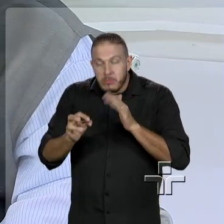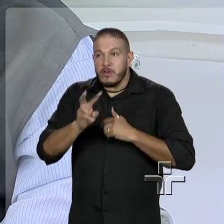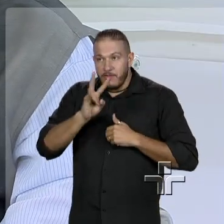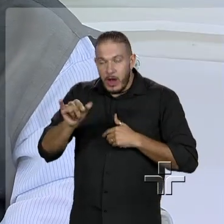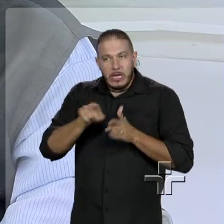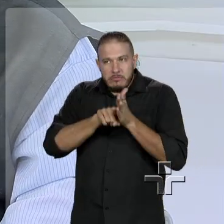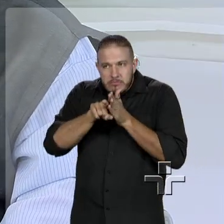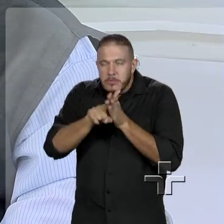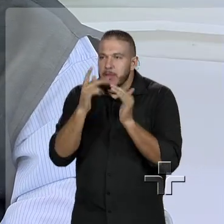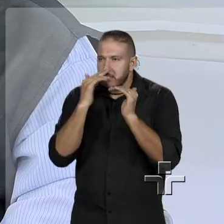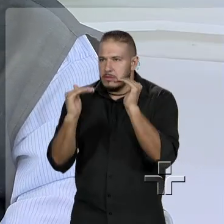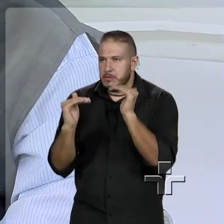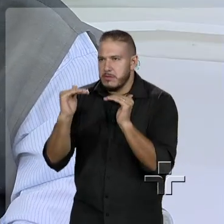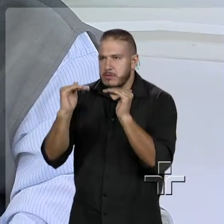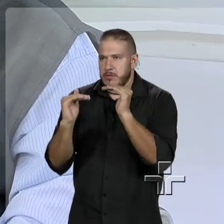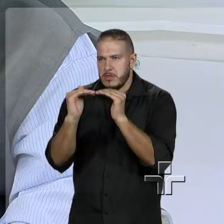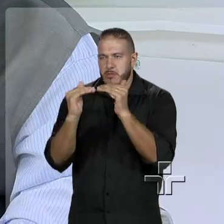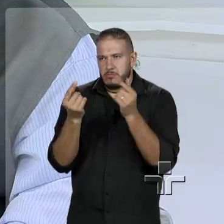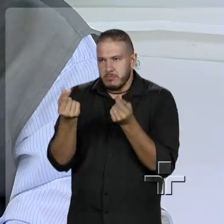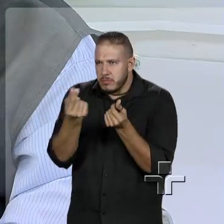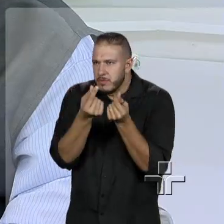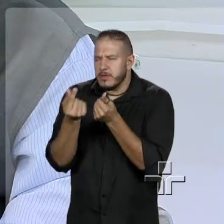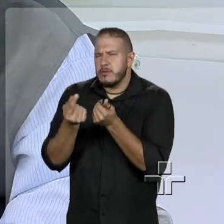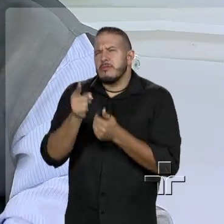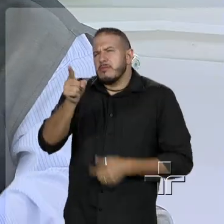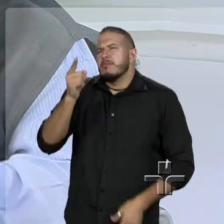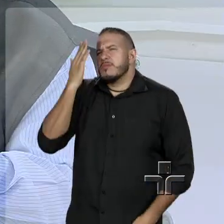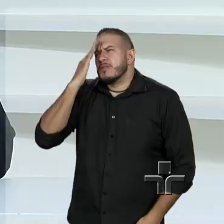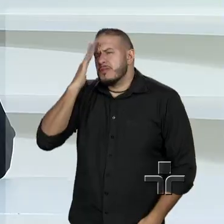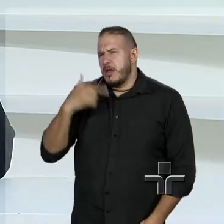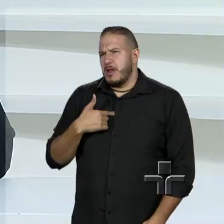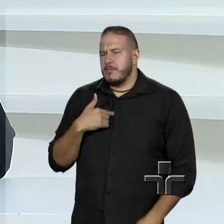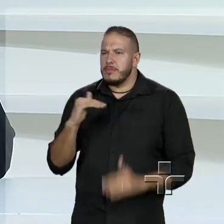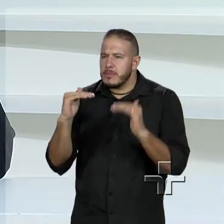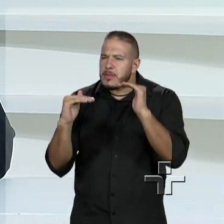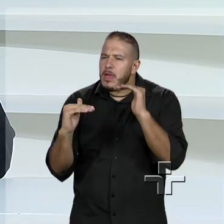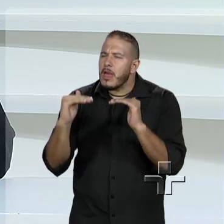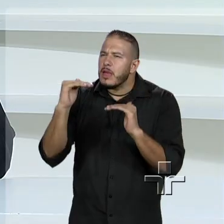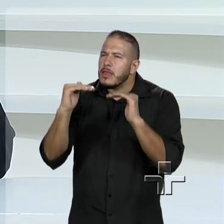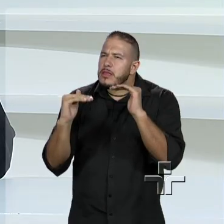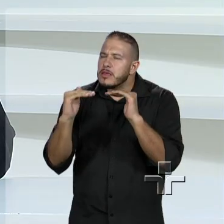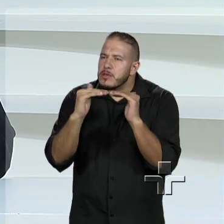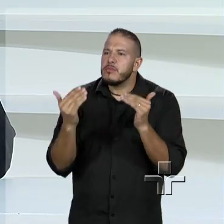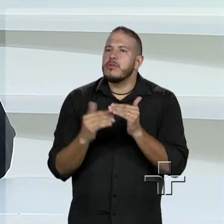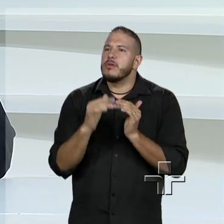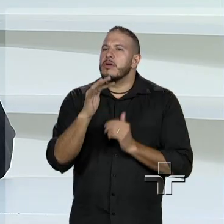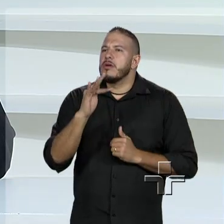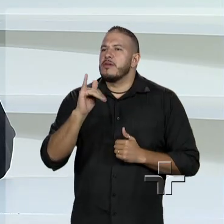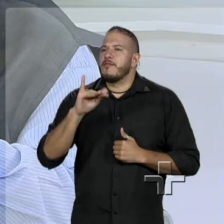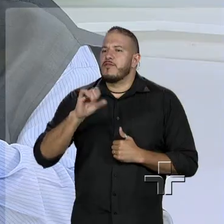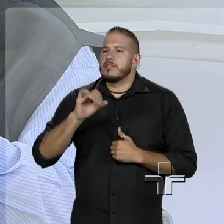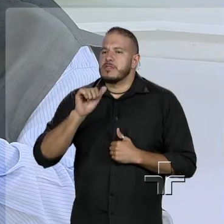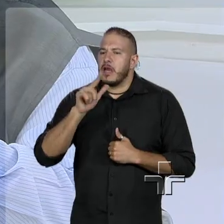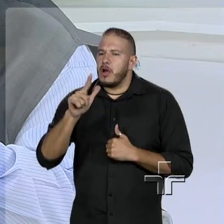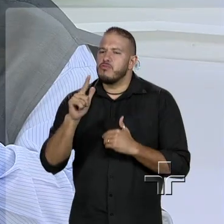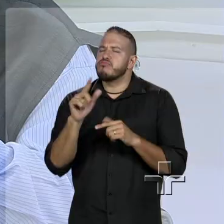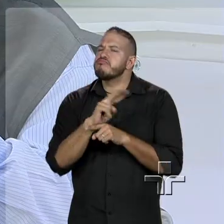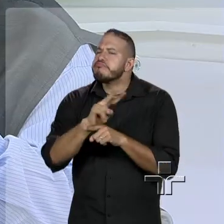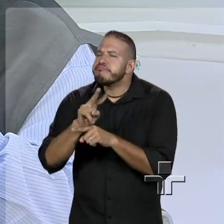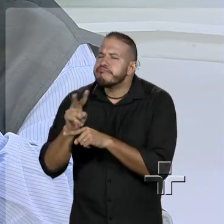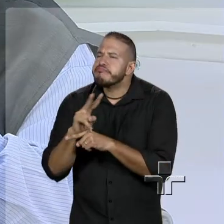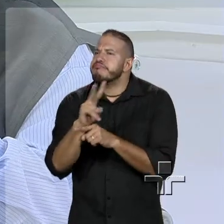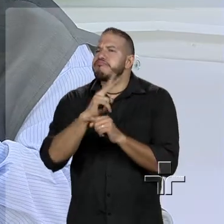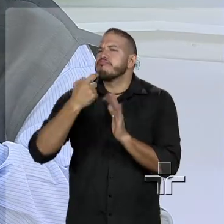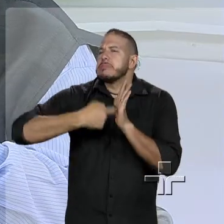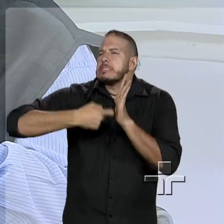equilíbrio fiscal. Cooper, você sabe melhor que eu, o equilíbrio fiscal é a mãe de todos os outros equilíbrios. Nós estamos